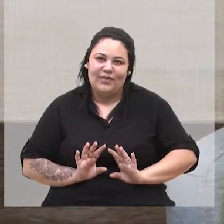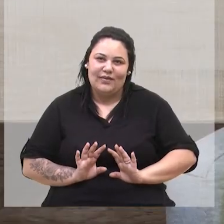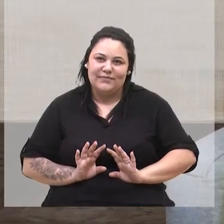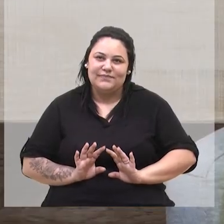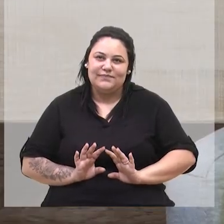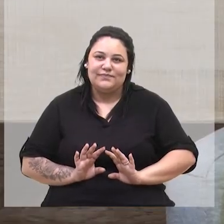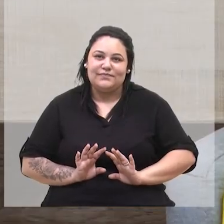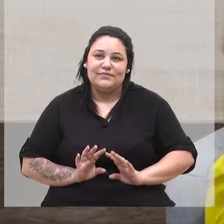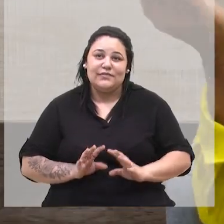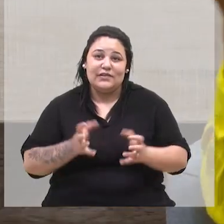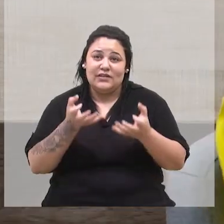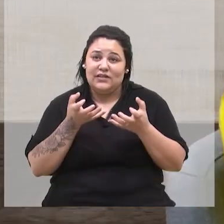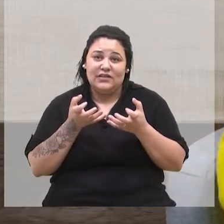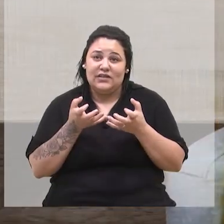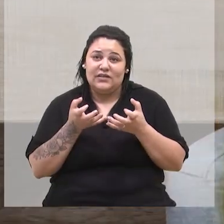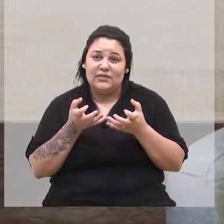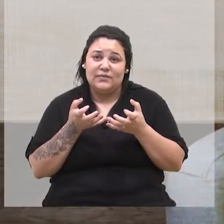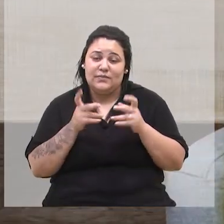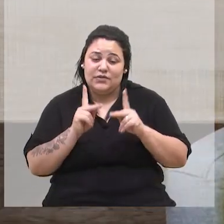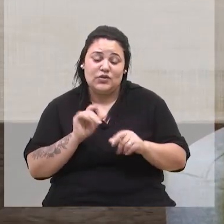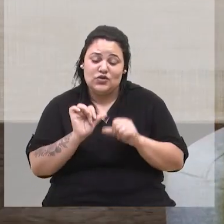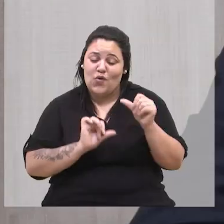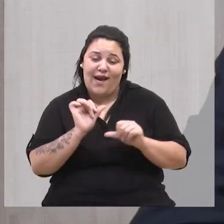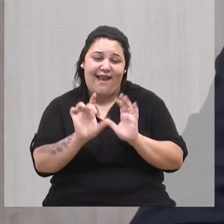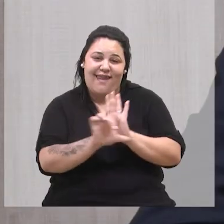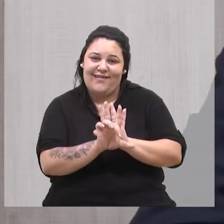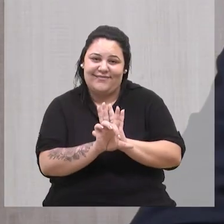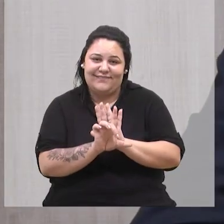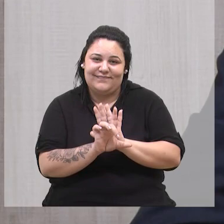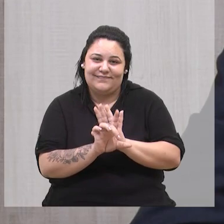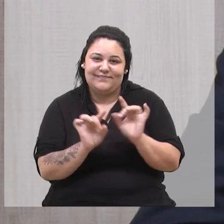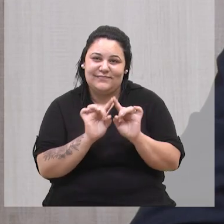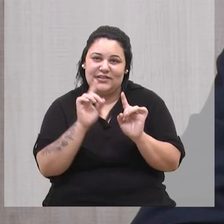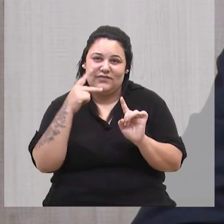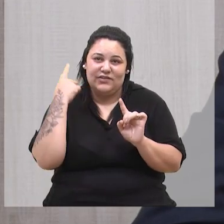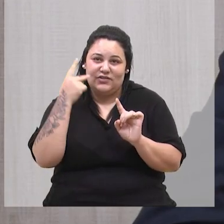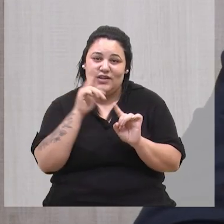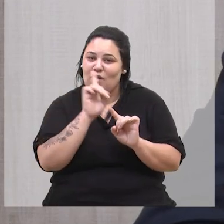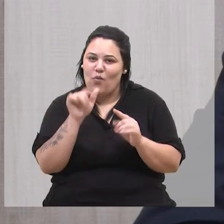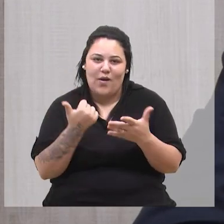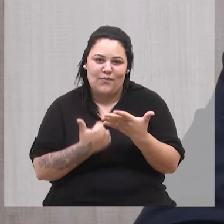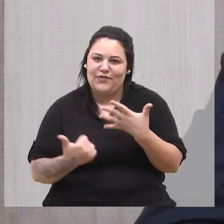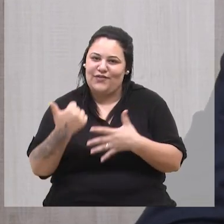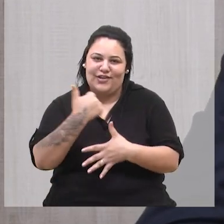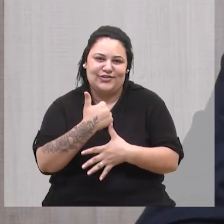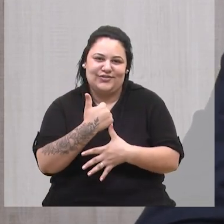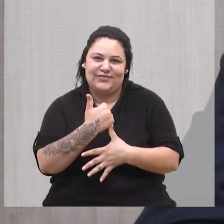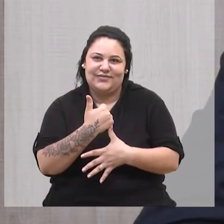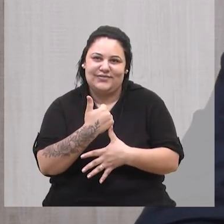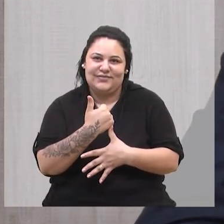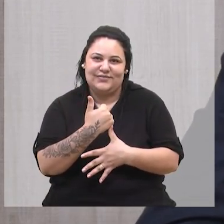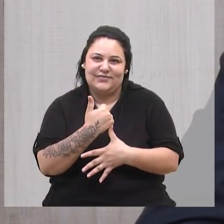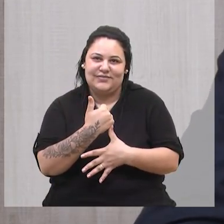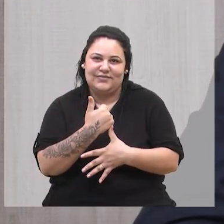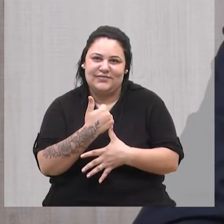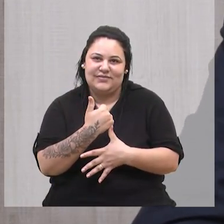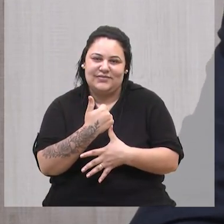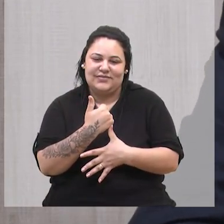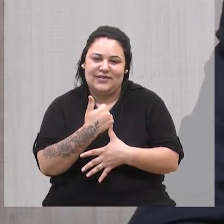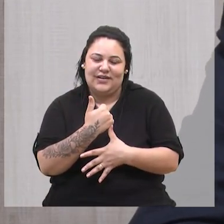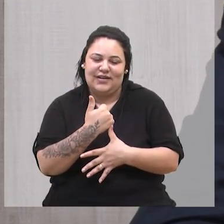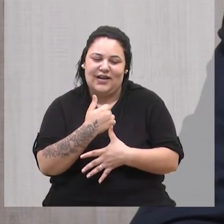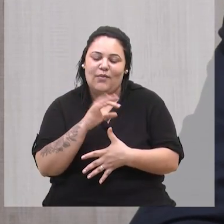teria que ser. Tem gente querendo mudar a lei no Congresso. Mas a vereadora Ana Corso sempre diz o seguinte: a cota não é um privilégio. A cota é para colocar